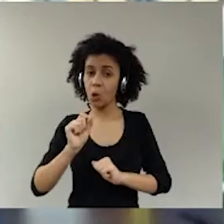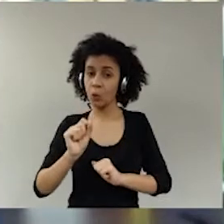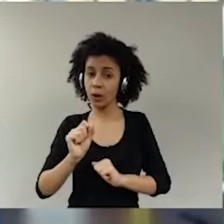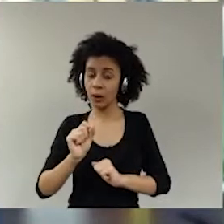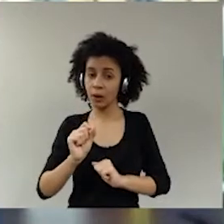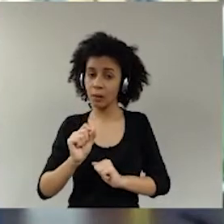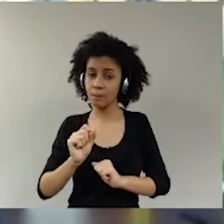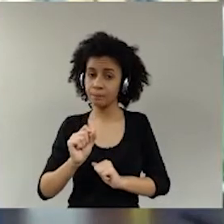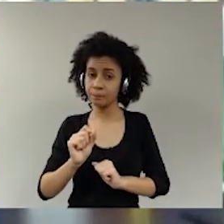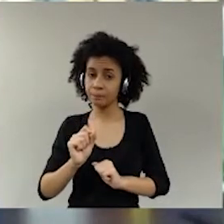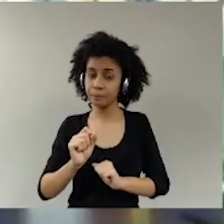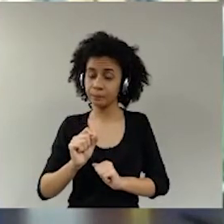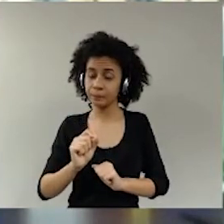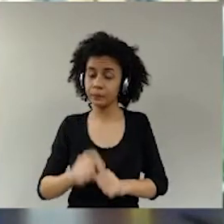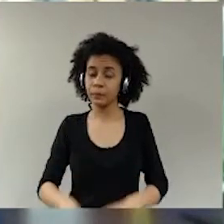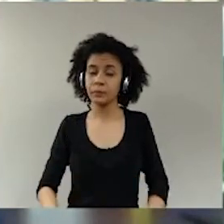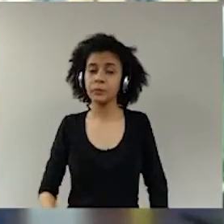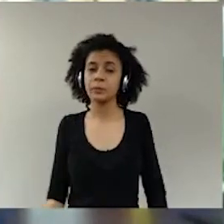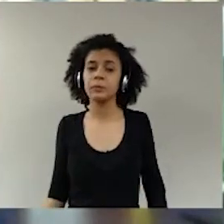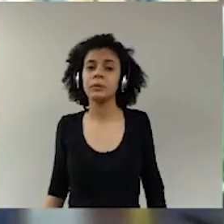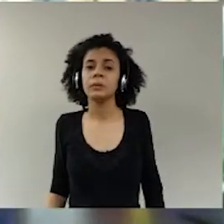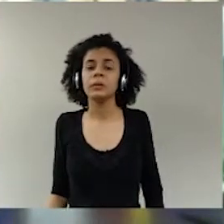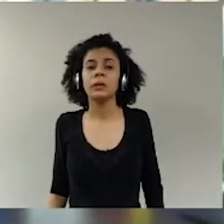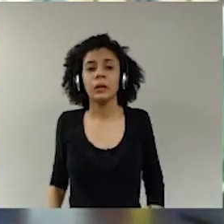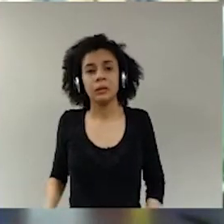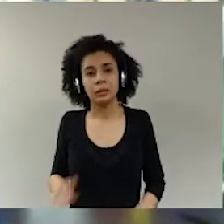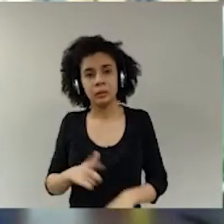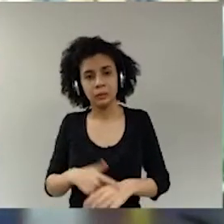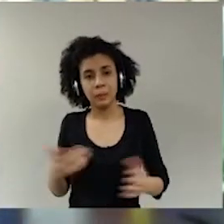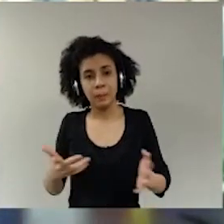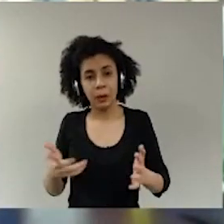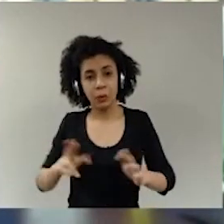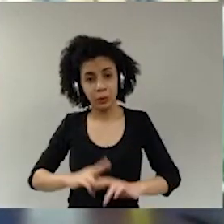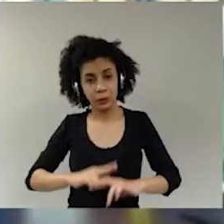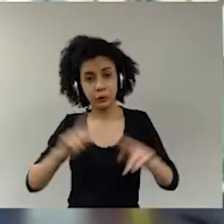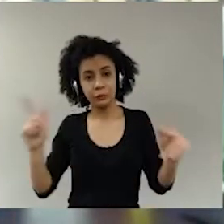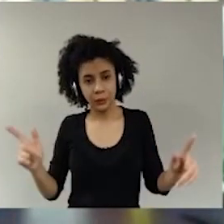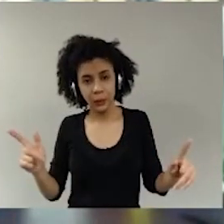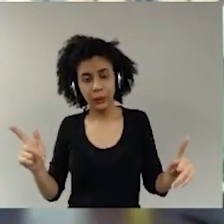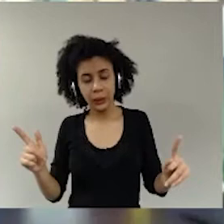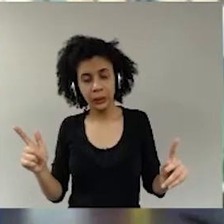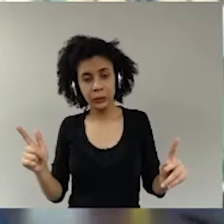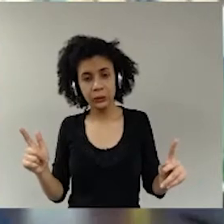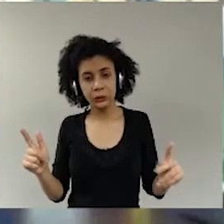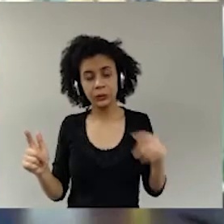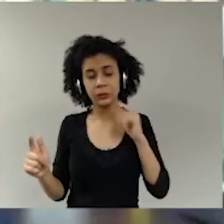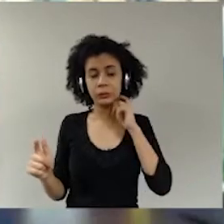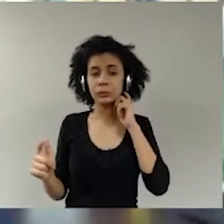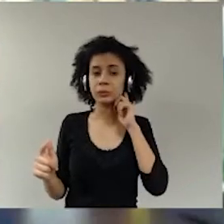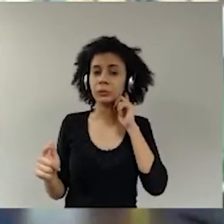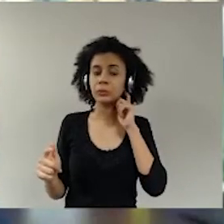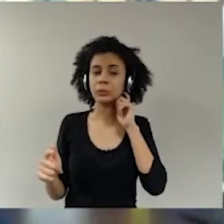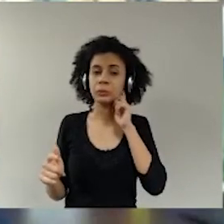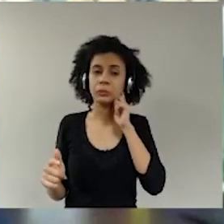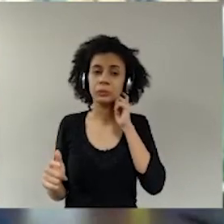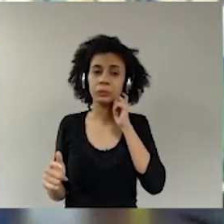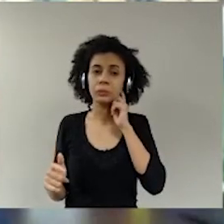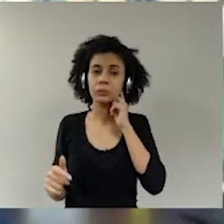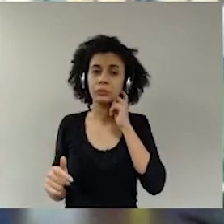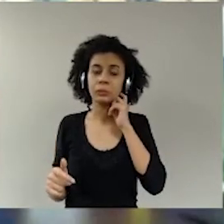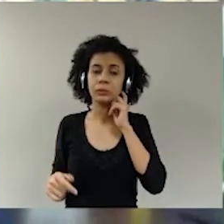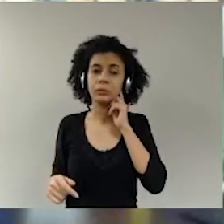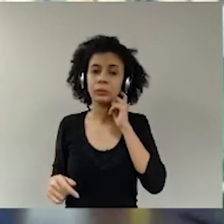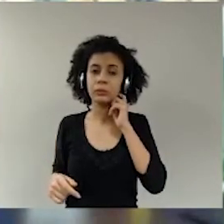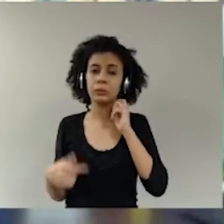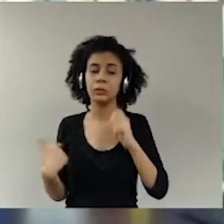é, num momento de crise, de excepcionalidade, ter como base a